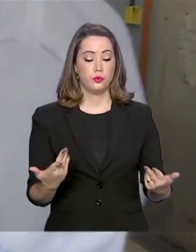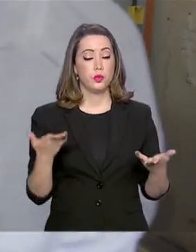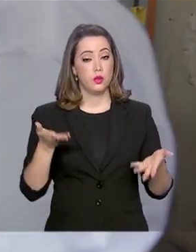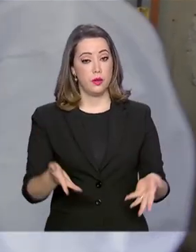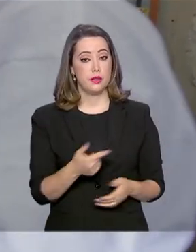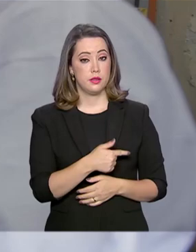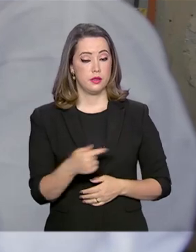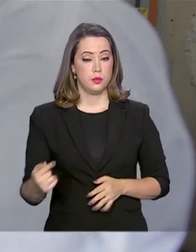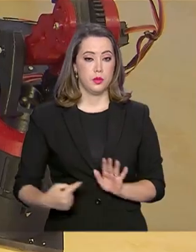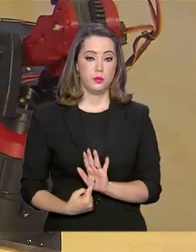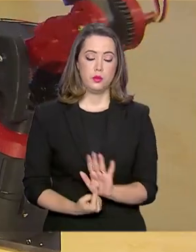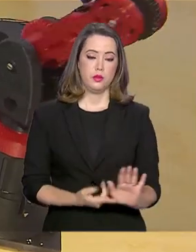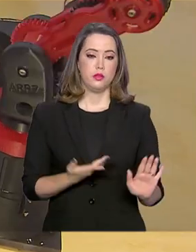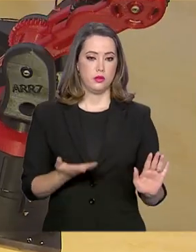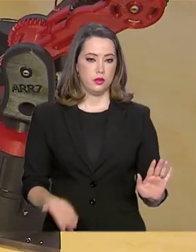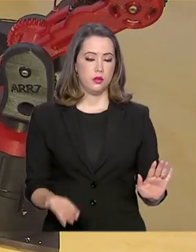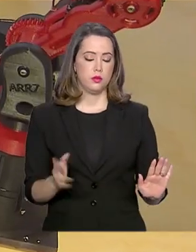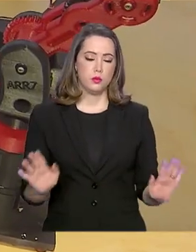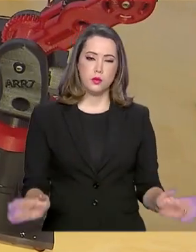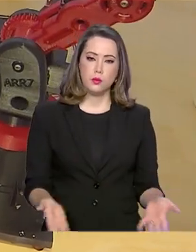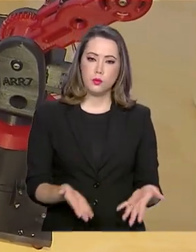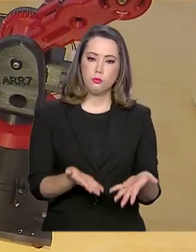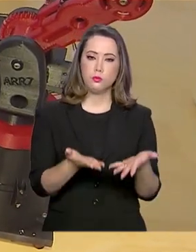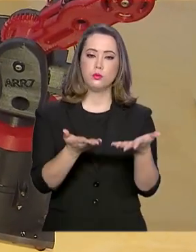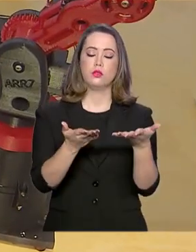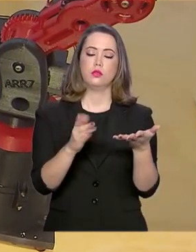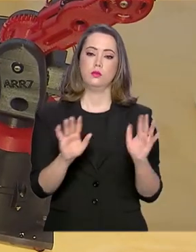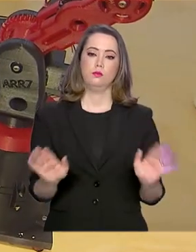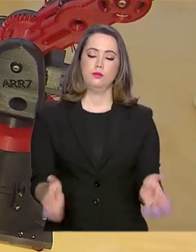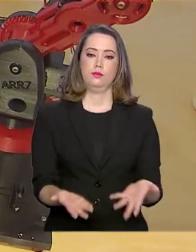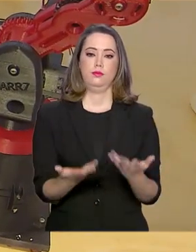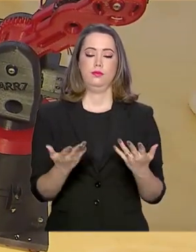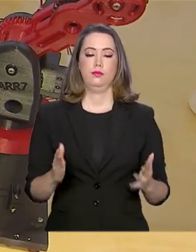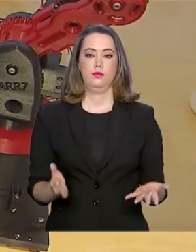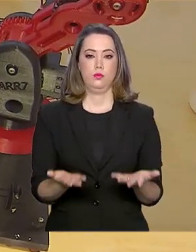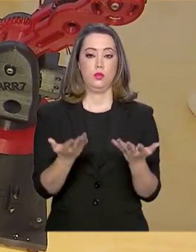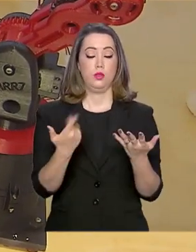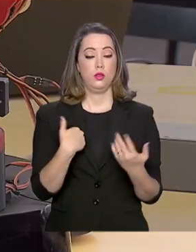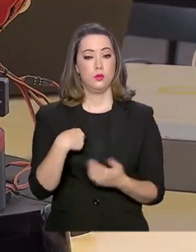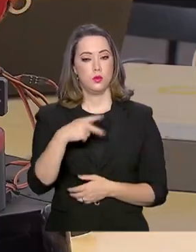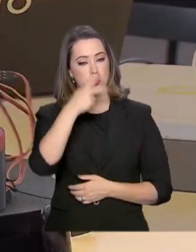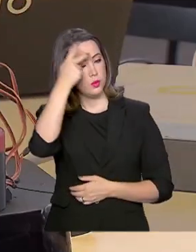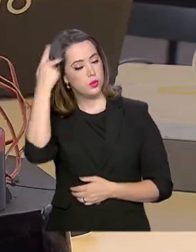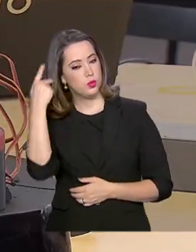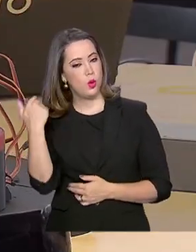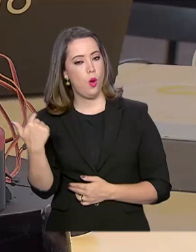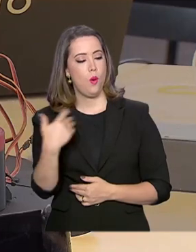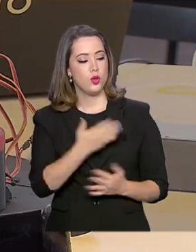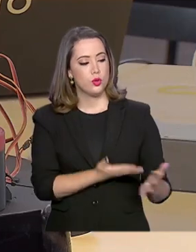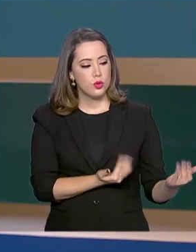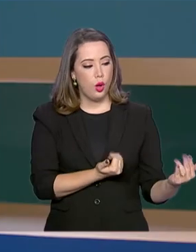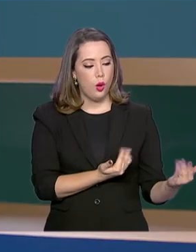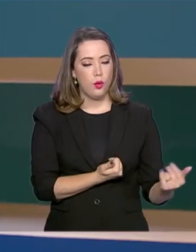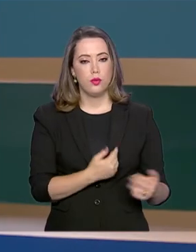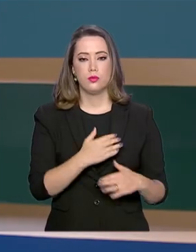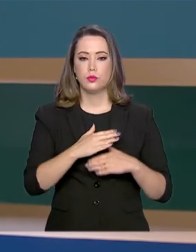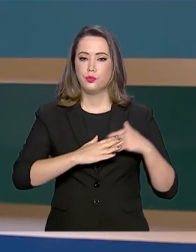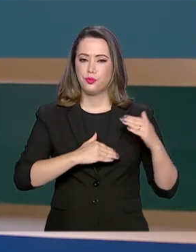essa semana para mostrar isso e para promover, para incentivar, para inspirar jovens para as carreiras.